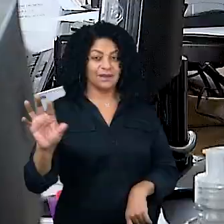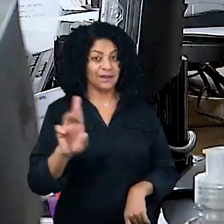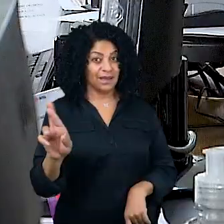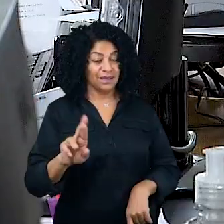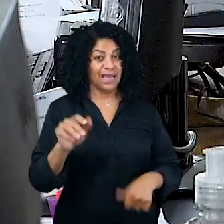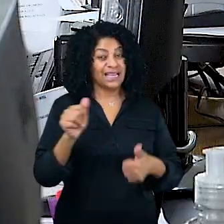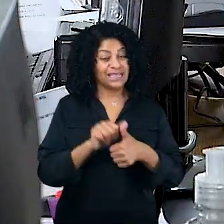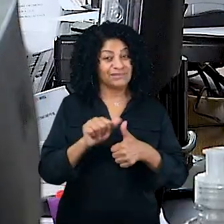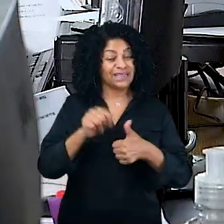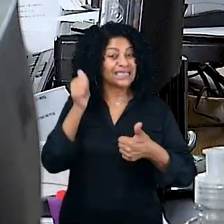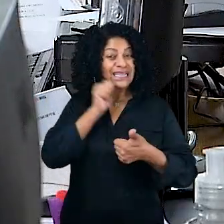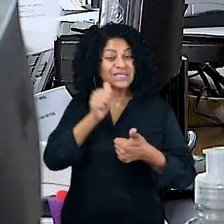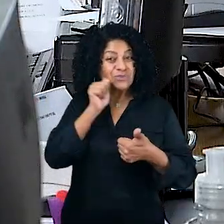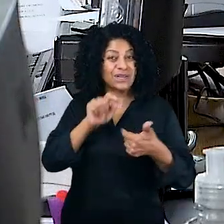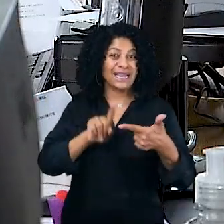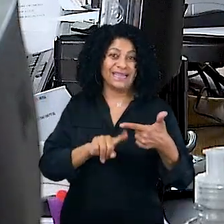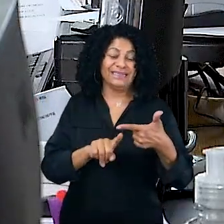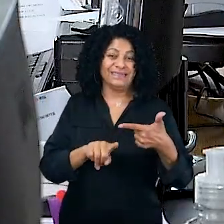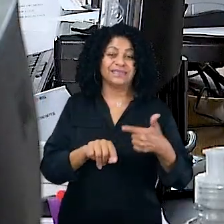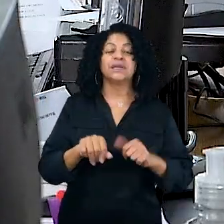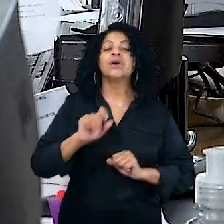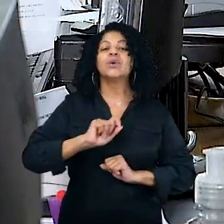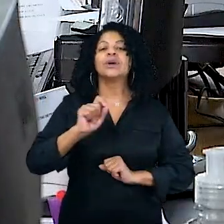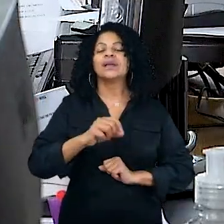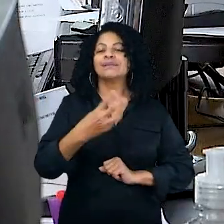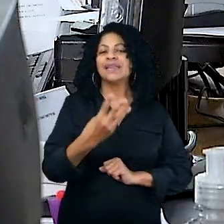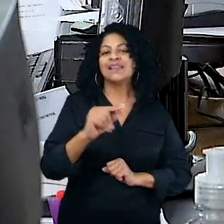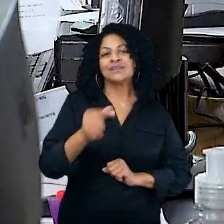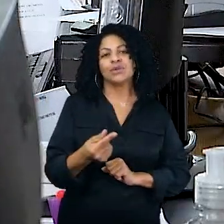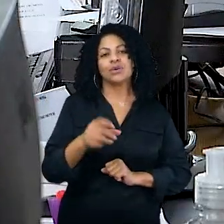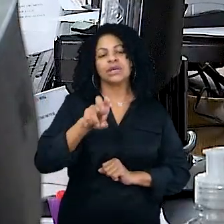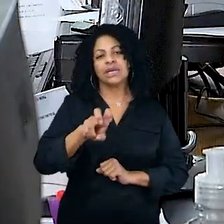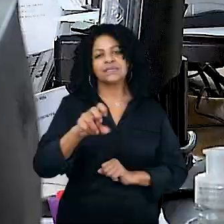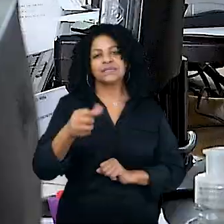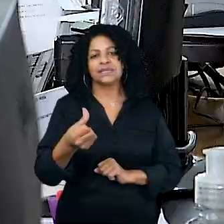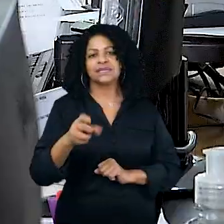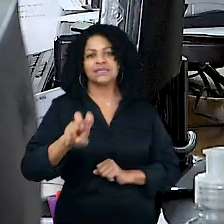4.495, enquanto a das mulheres é de aproximadamente R$